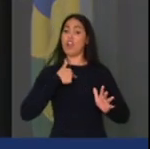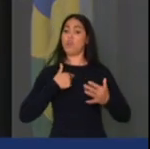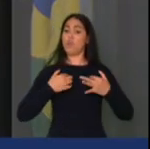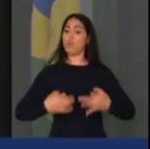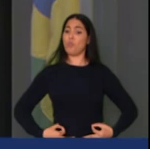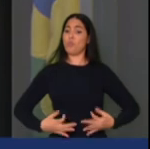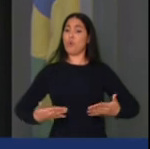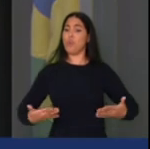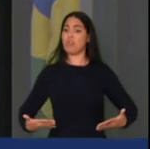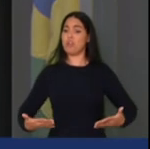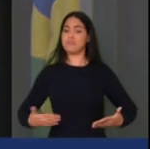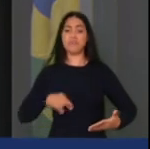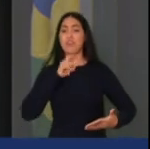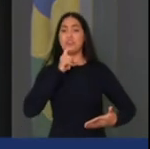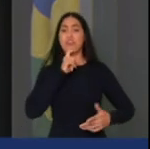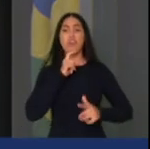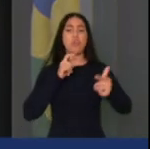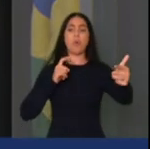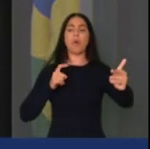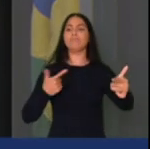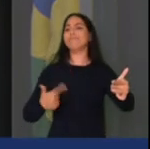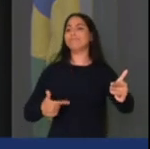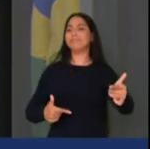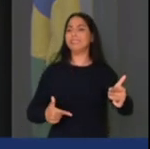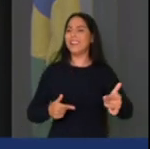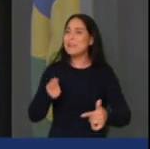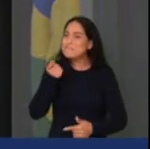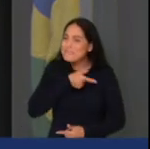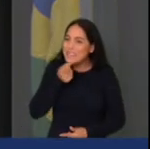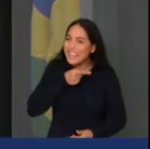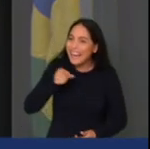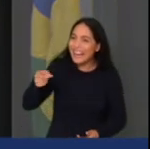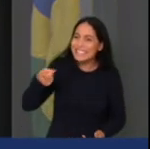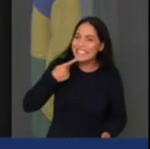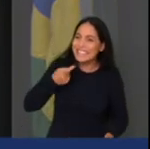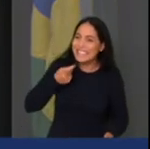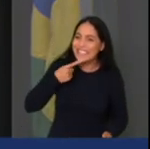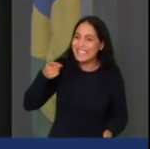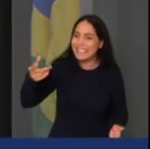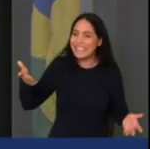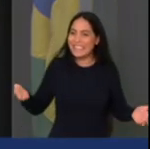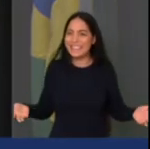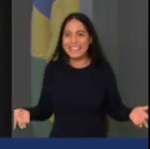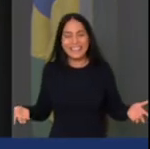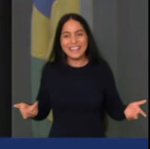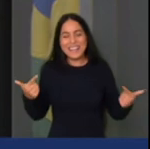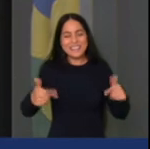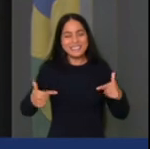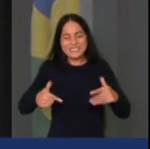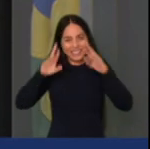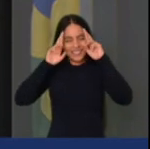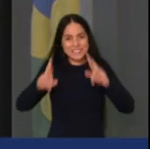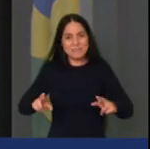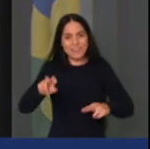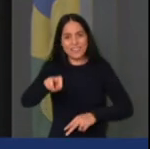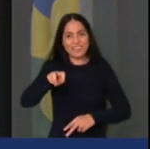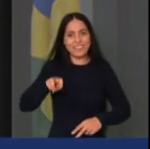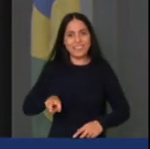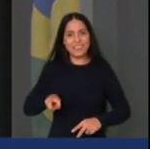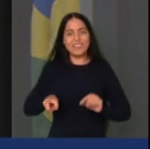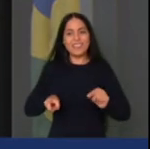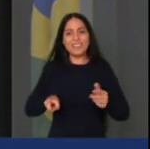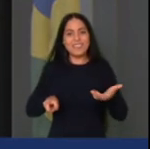esse Senador que não honra a cadeira que senta que não merece estar onde está sentado quer fazer com